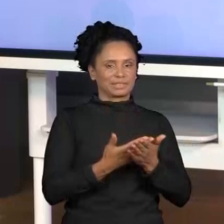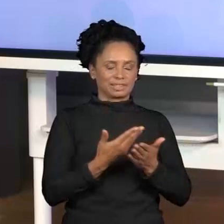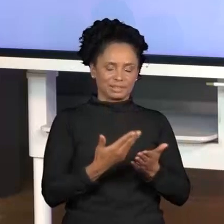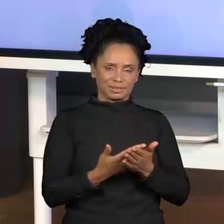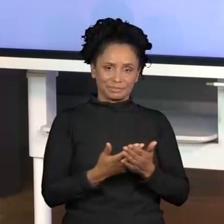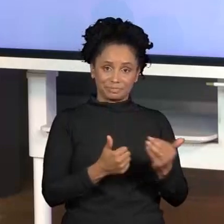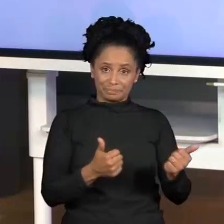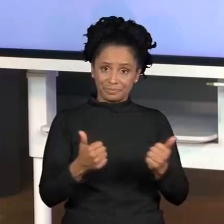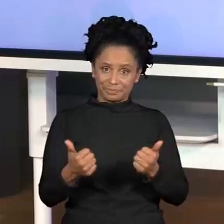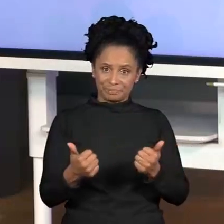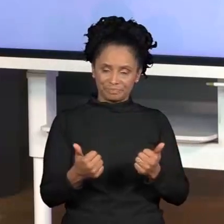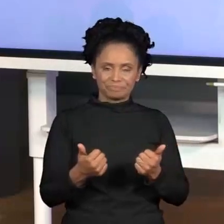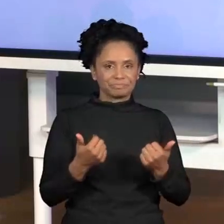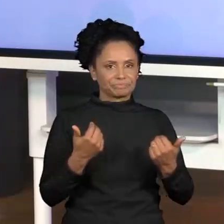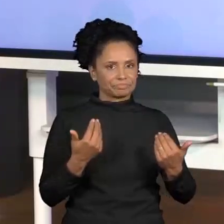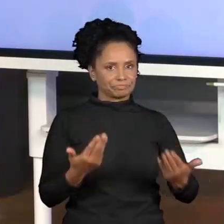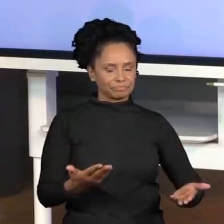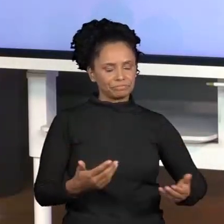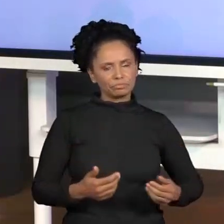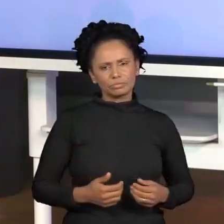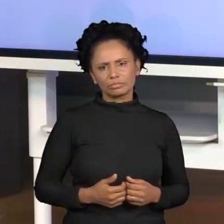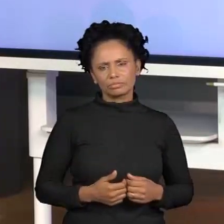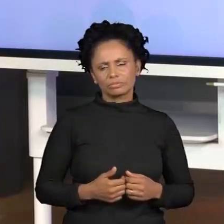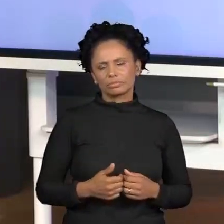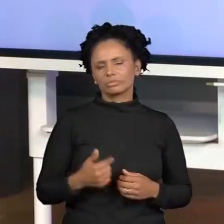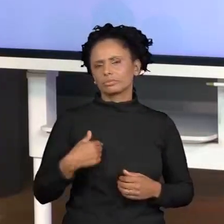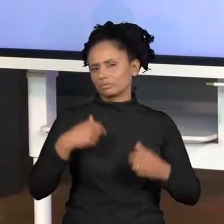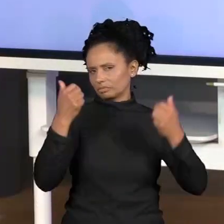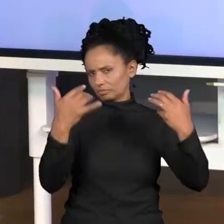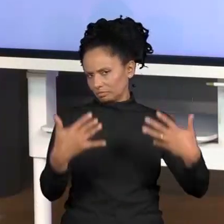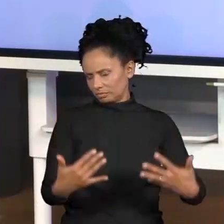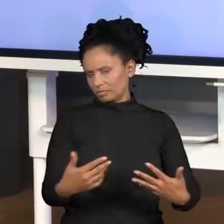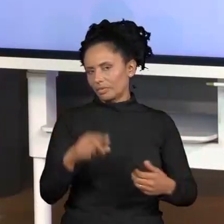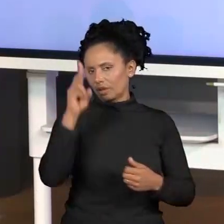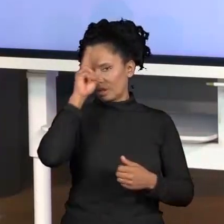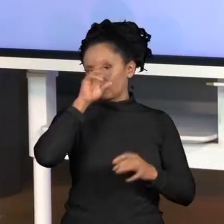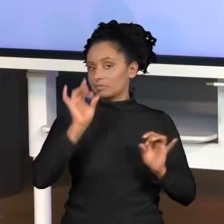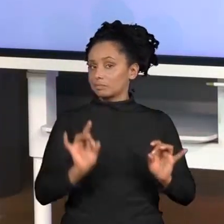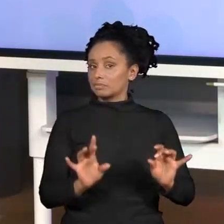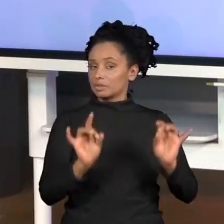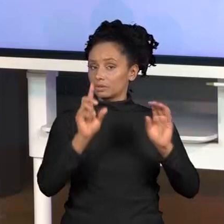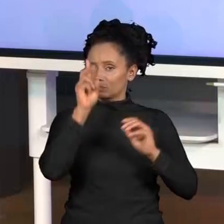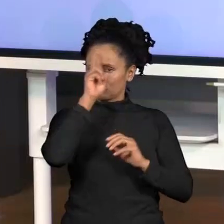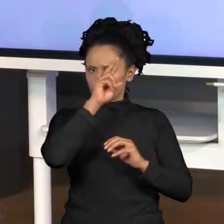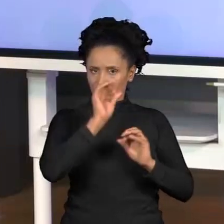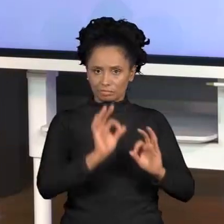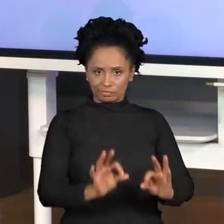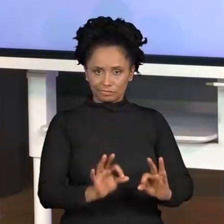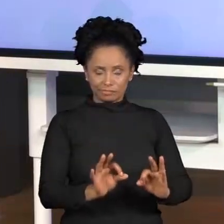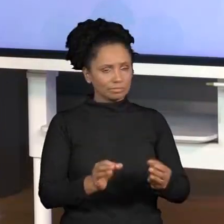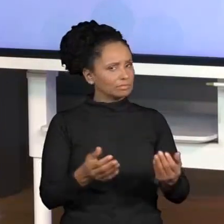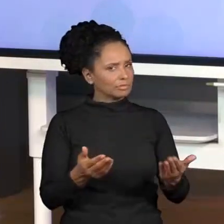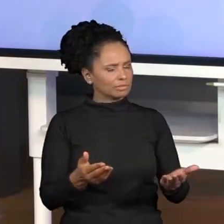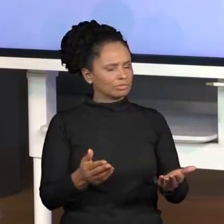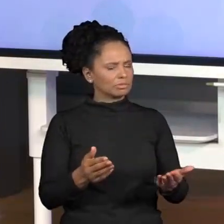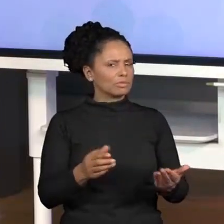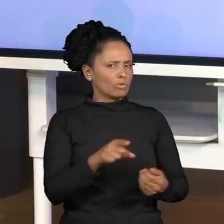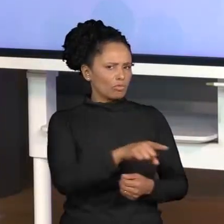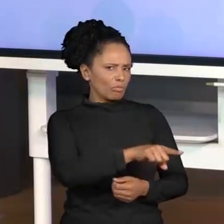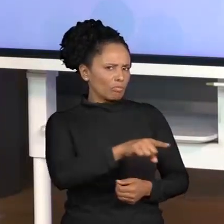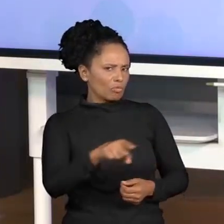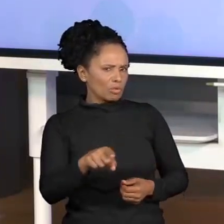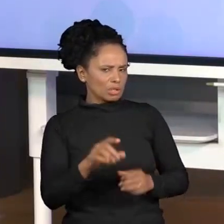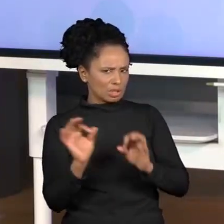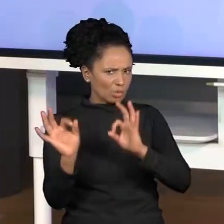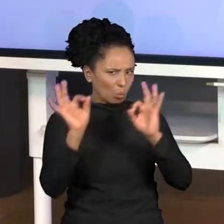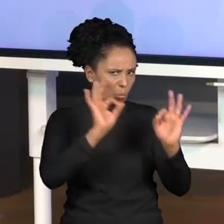muita gente. Muito bem, pessoal, eu disse que nós teremos uma super aula de história, certo? Mas você tem